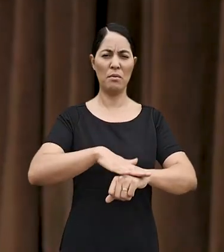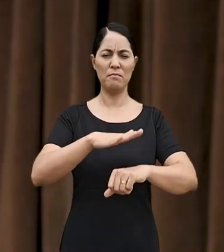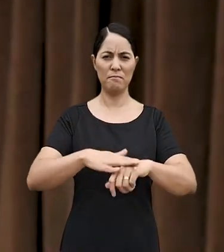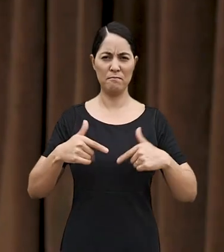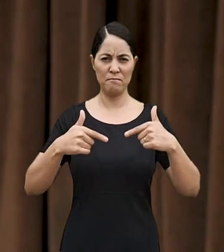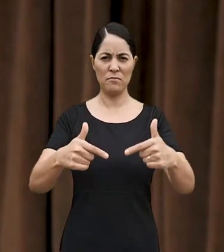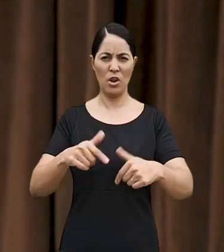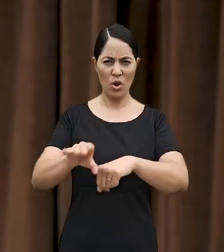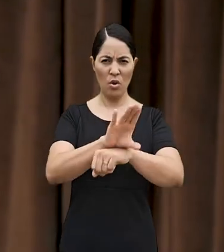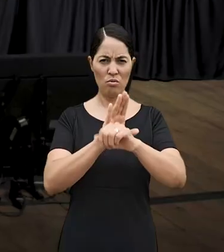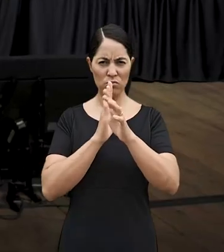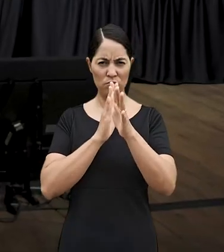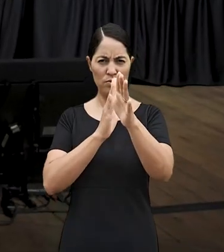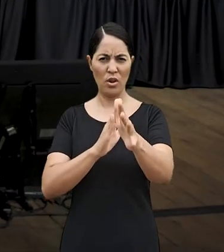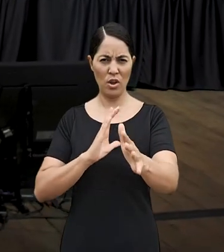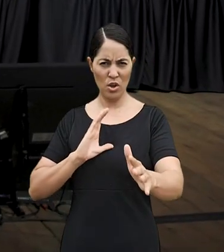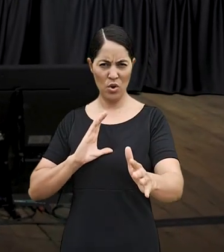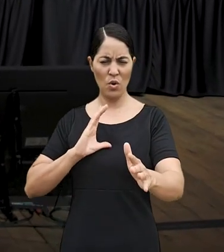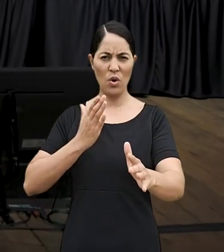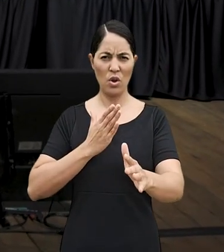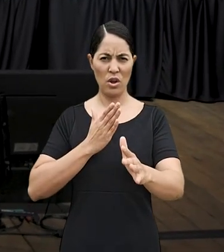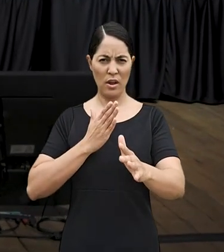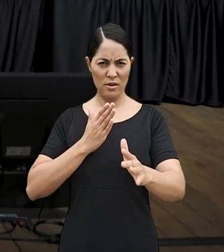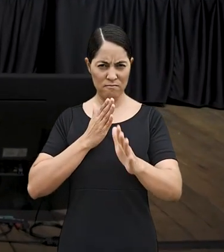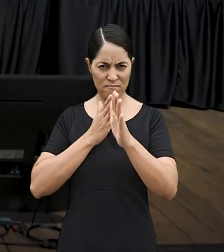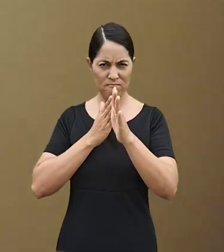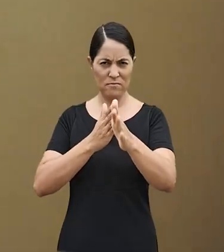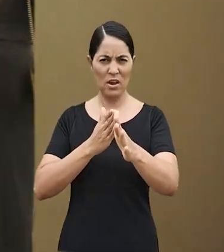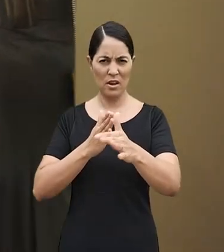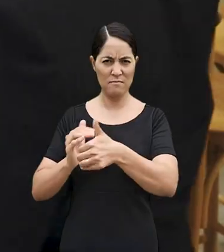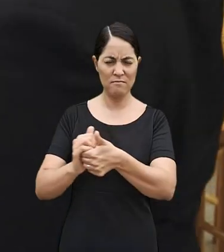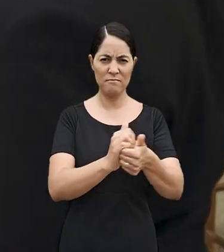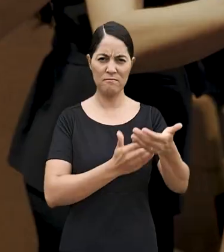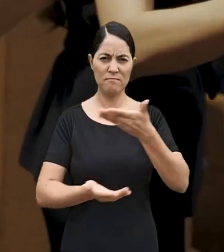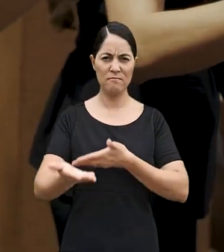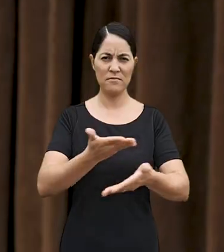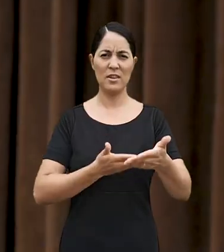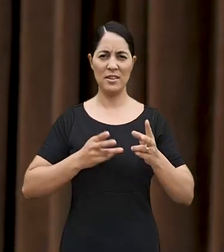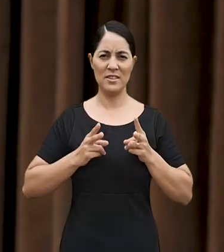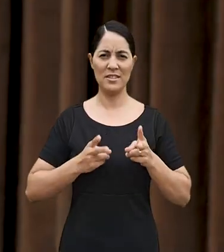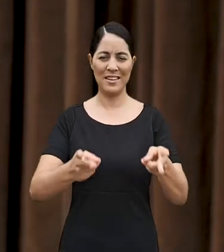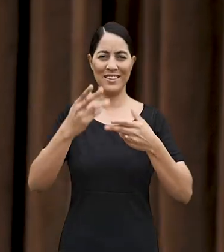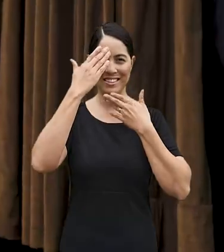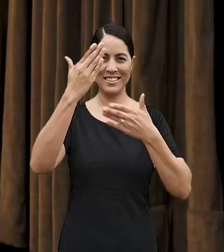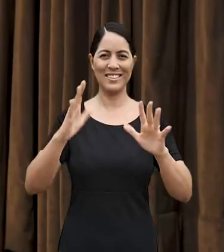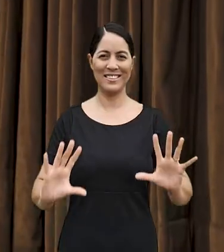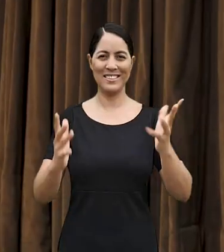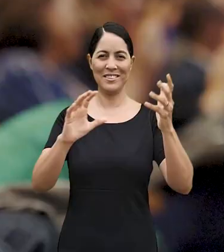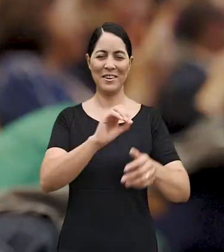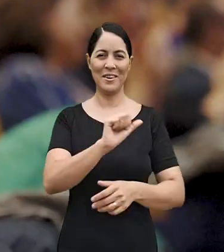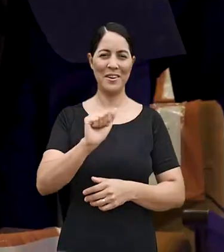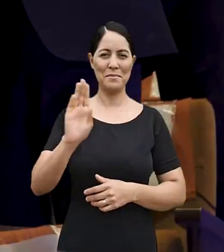a Constituição como horizonte e a coragem de caminhar sempre de mãos dadas. Muito obrigado e viva a Ordem